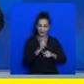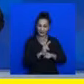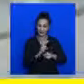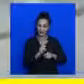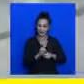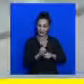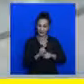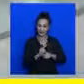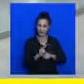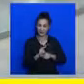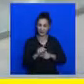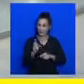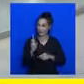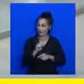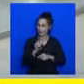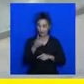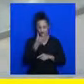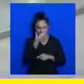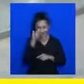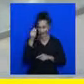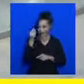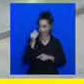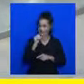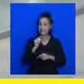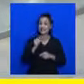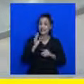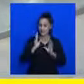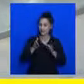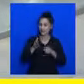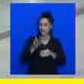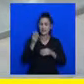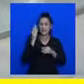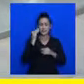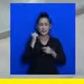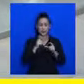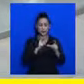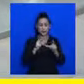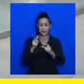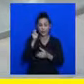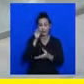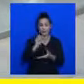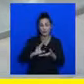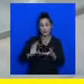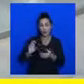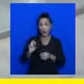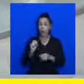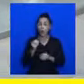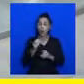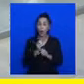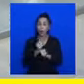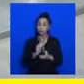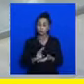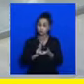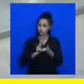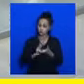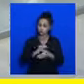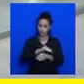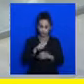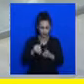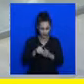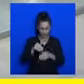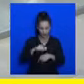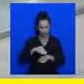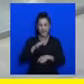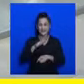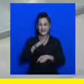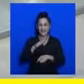senhoras auditoras. Não esqueça que dentro de instantes você já poderá saber de onde são as apostas vencedoras ou ainda se o prêmio está acumulado. Tudo